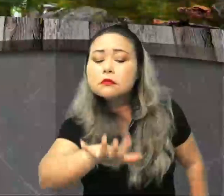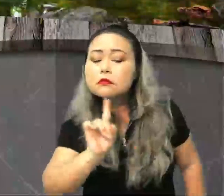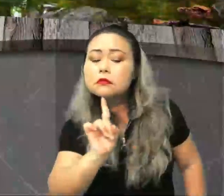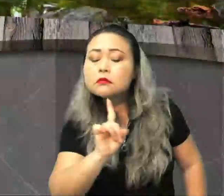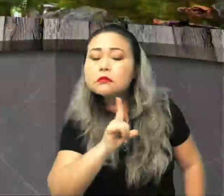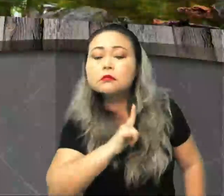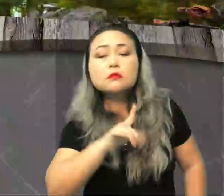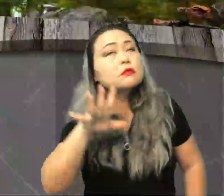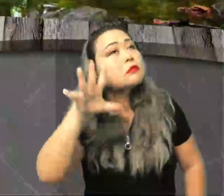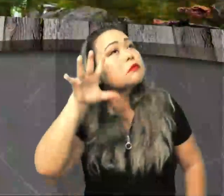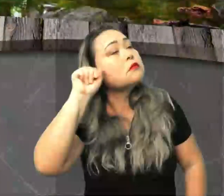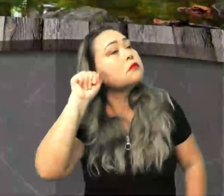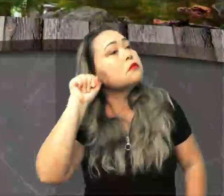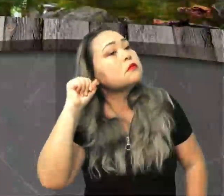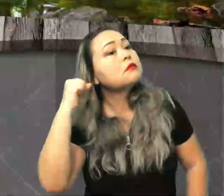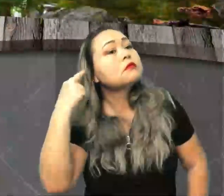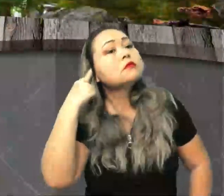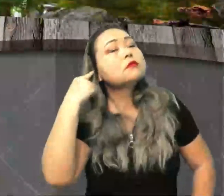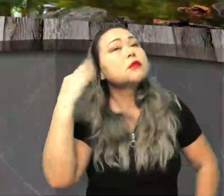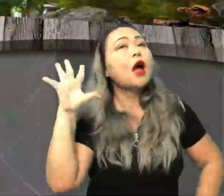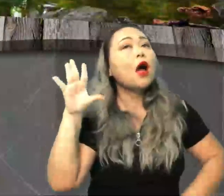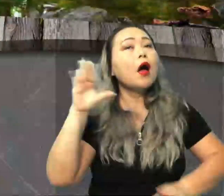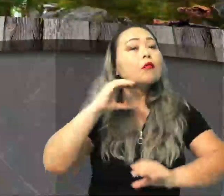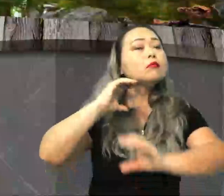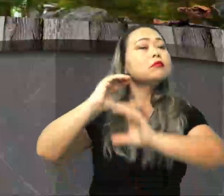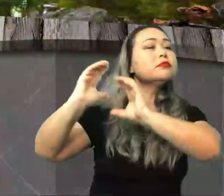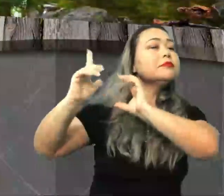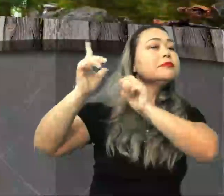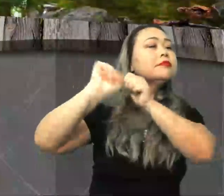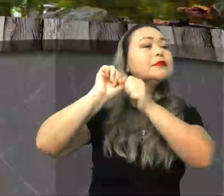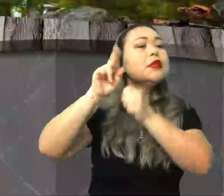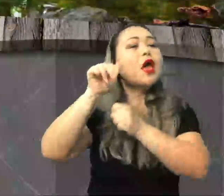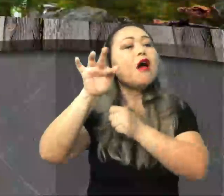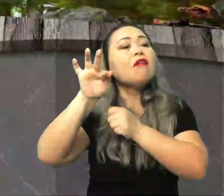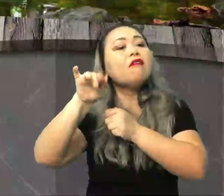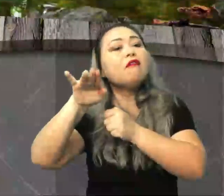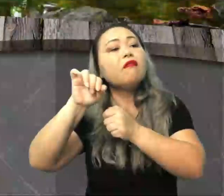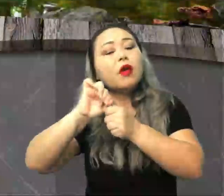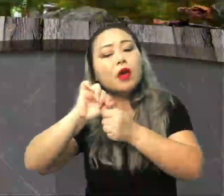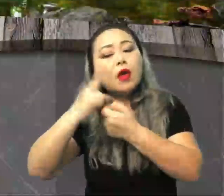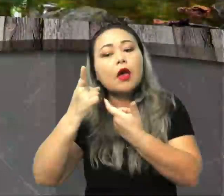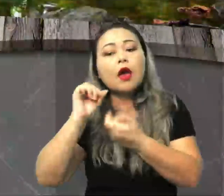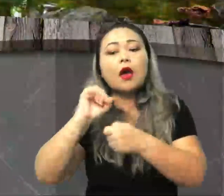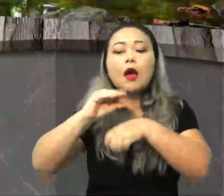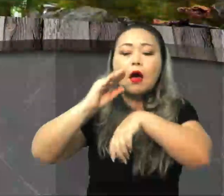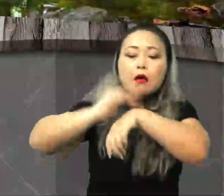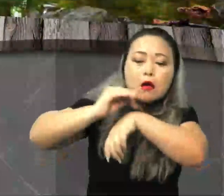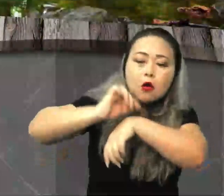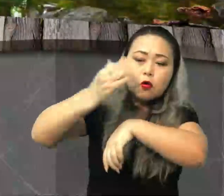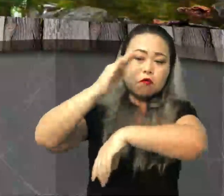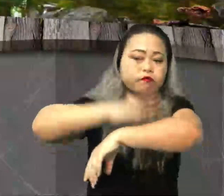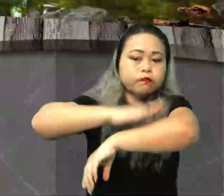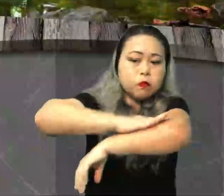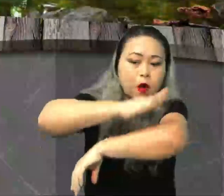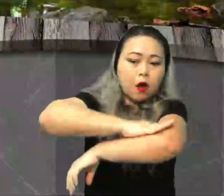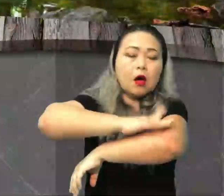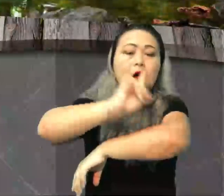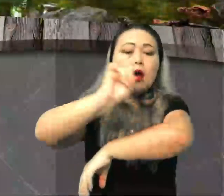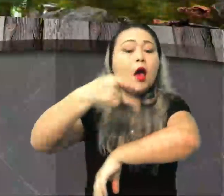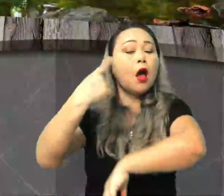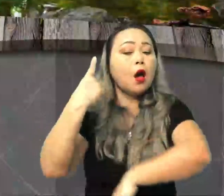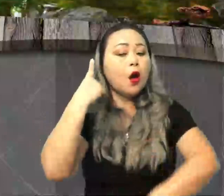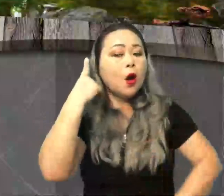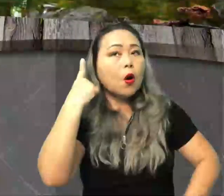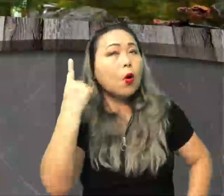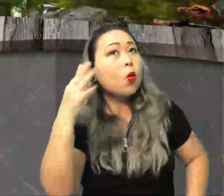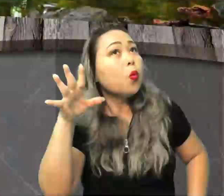o canto desses animais, desses anfíbios, tá? Perereca, os sapos. Quando você